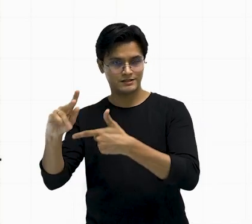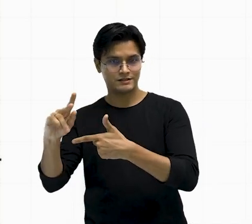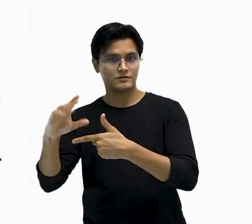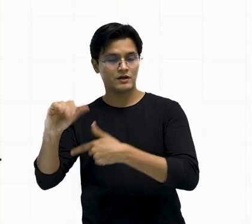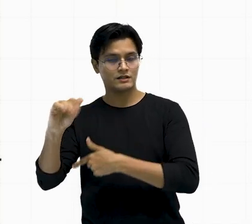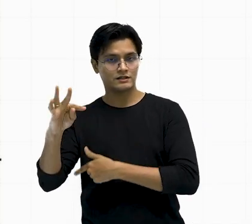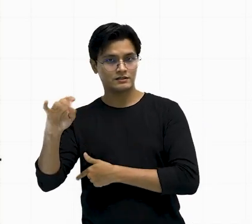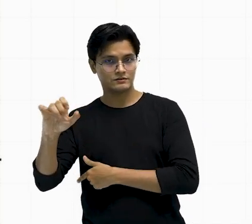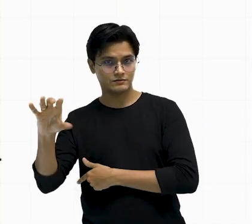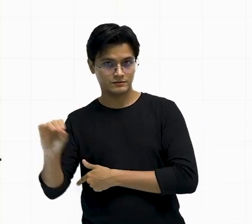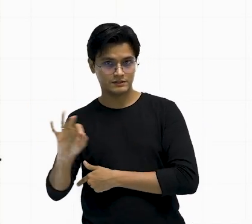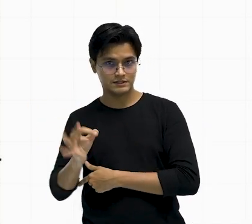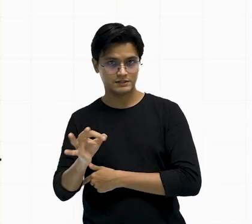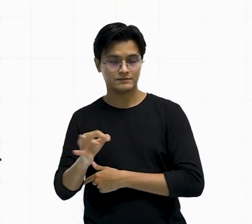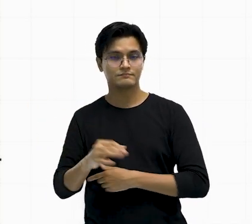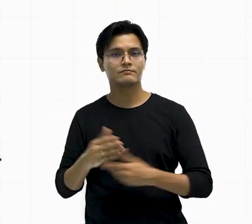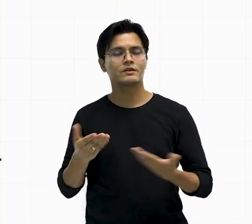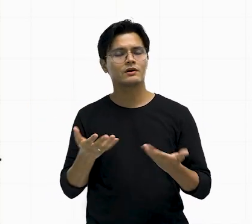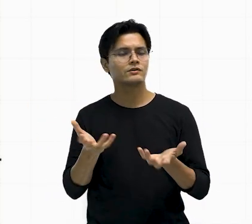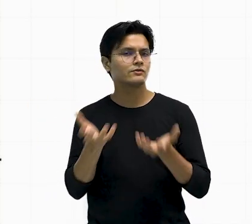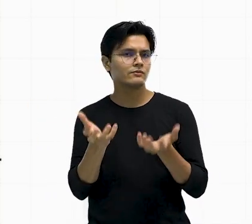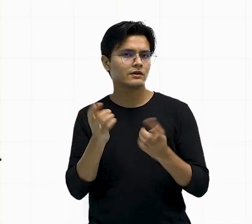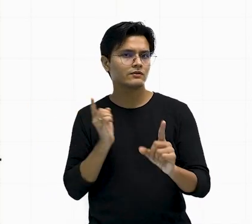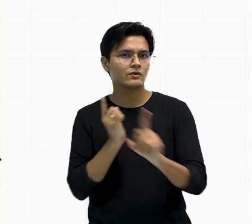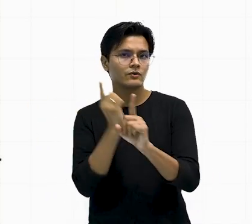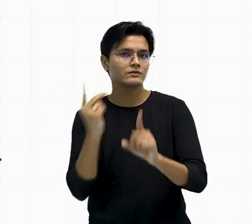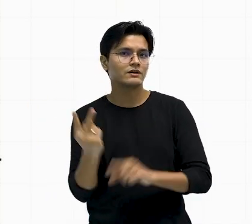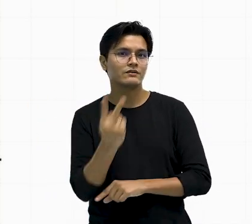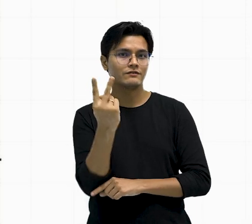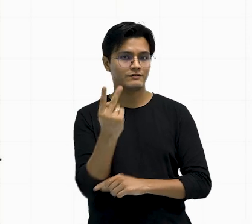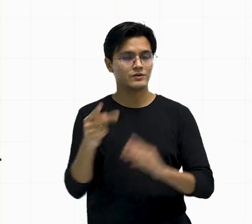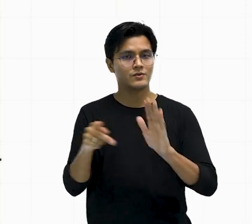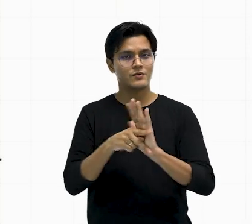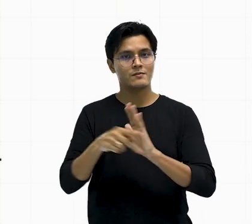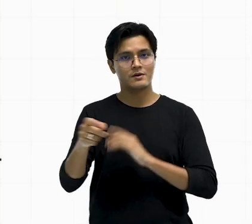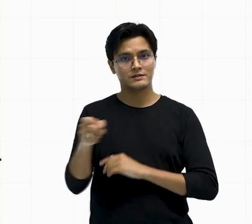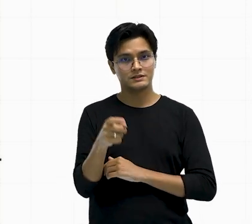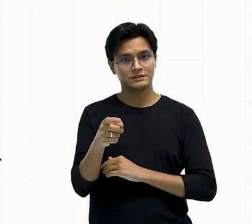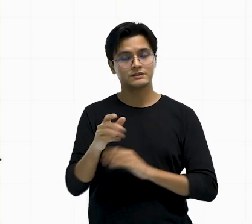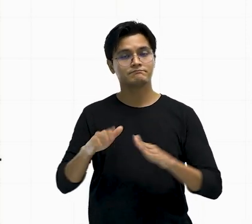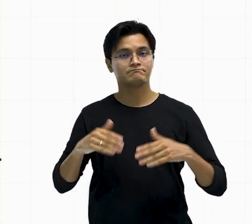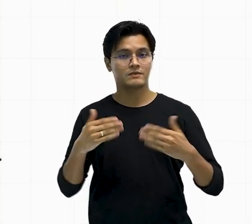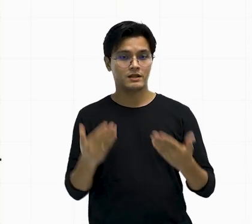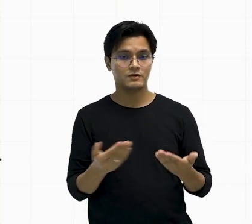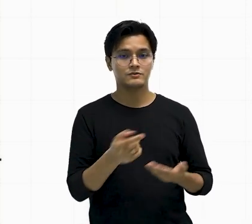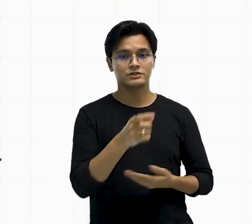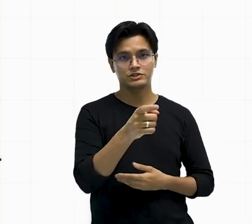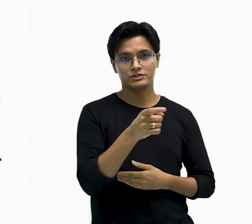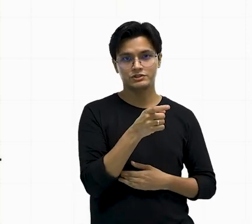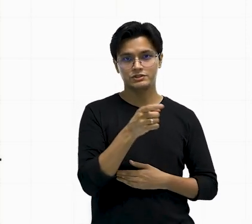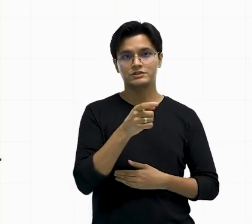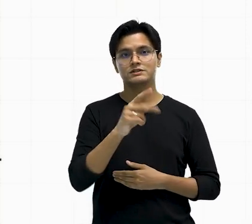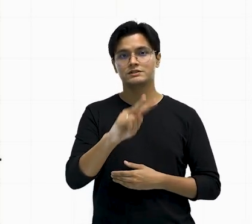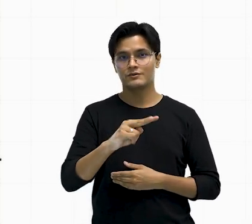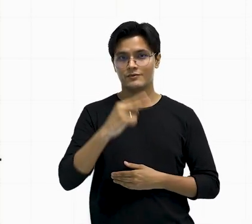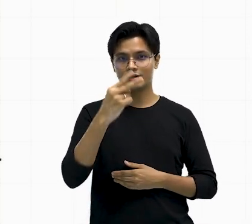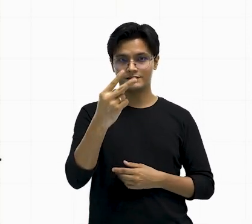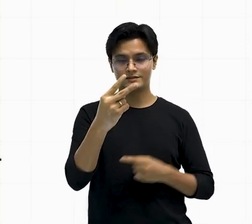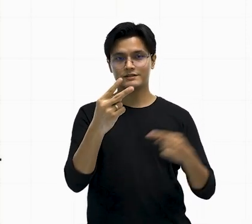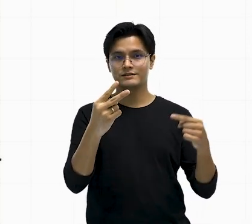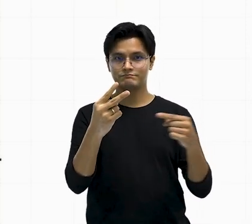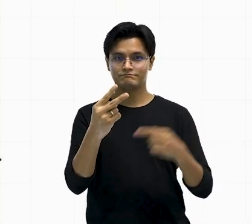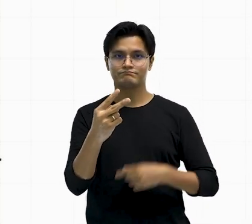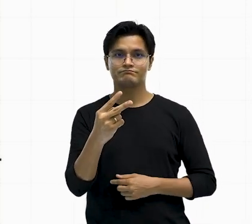o valor justamente desse x. Então, nós temos que x ao quadrado, tá? Que é o cateto